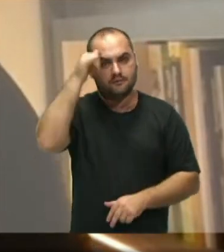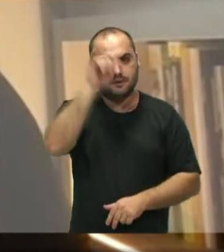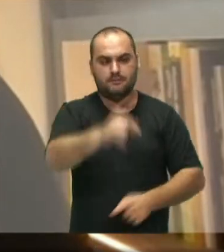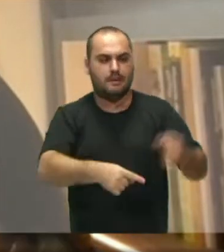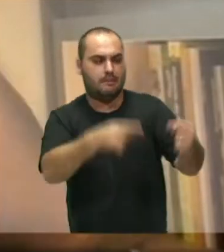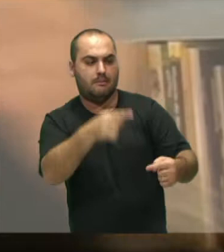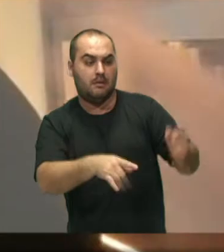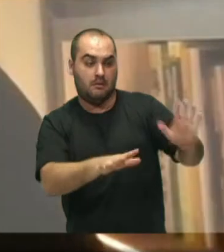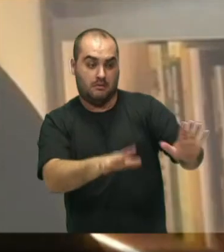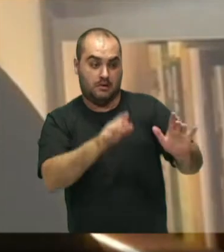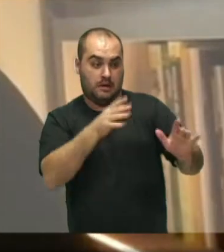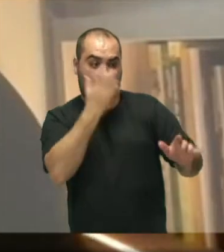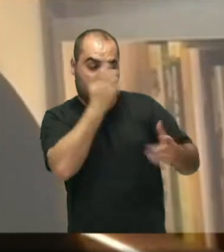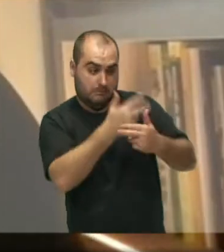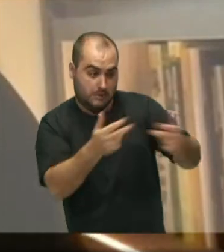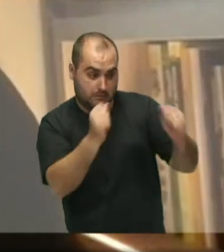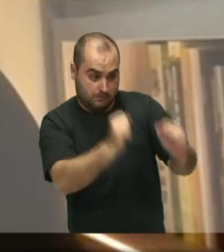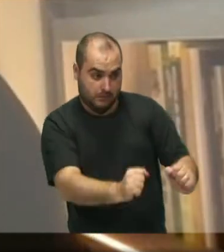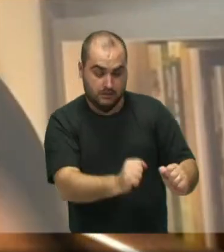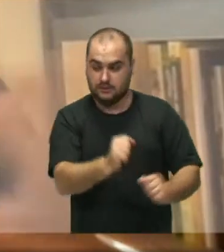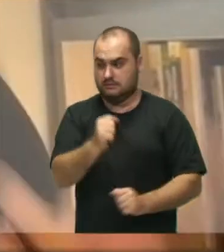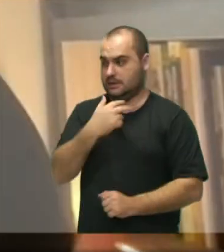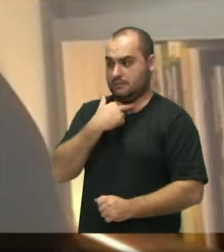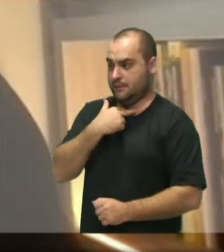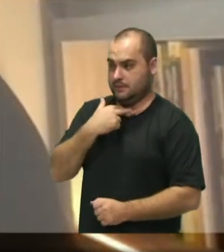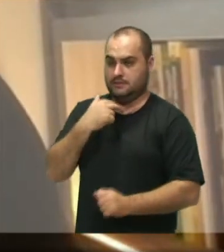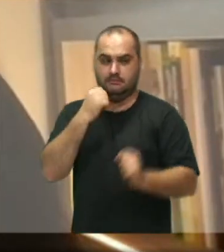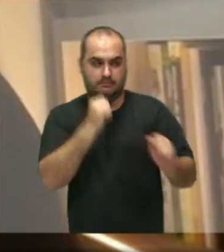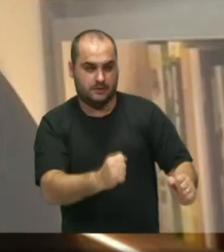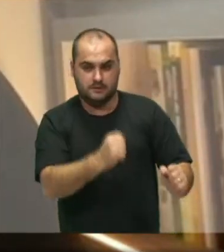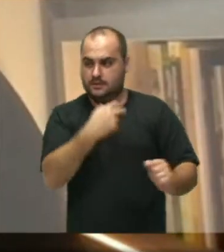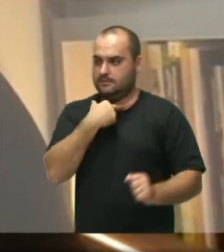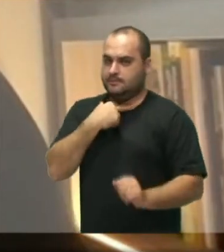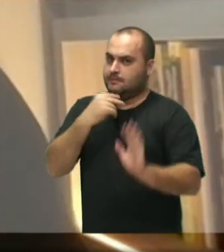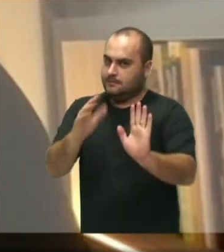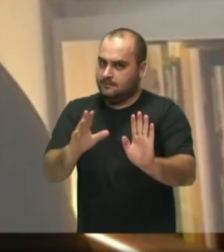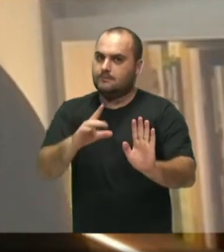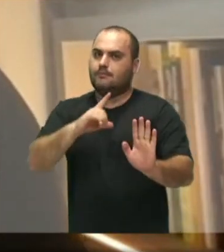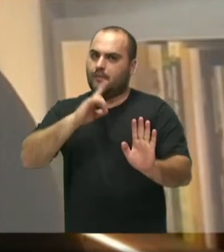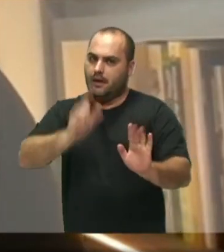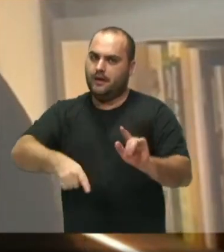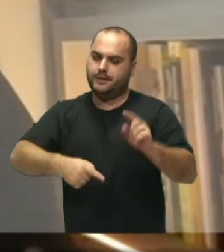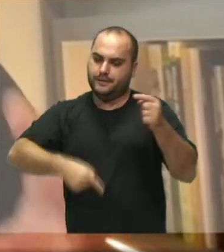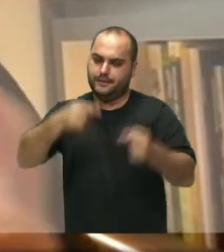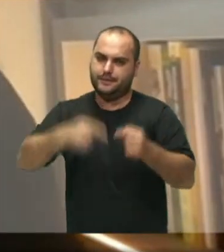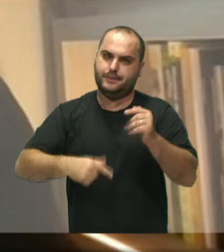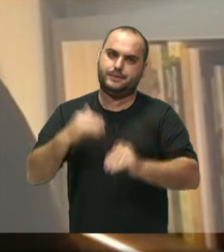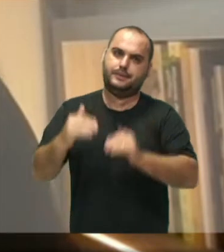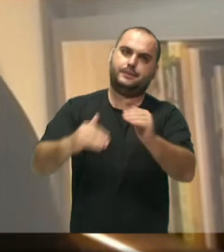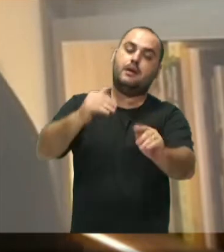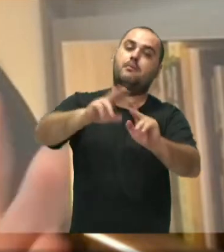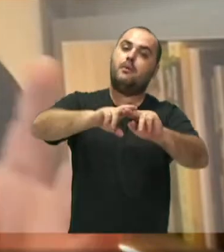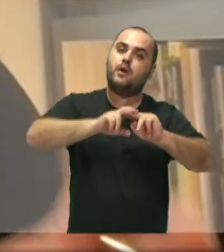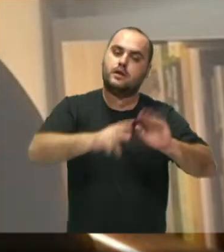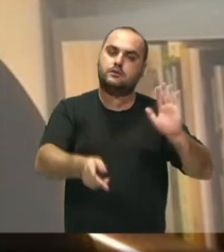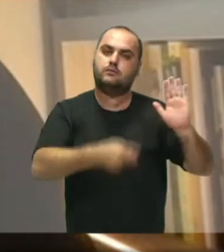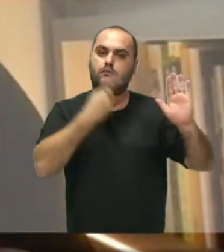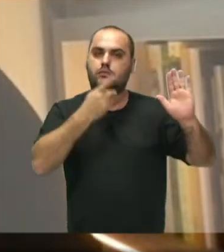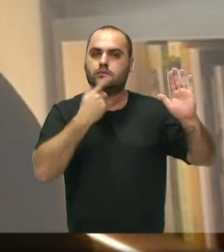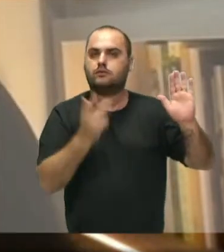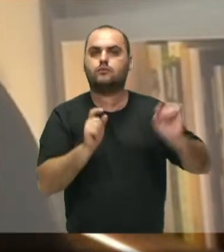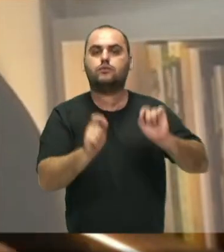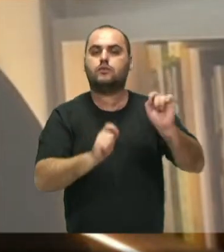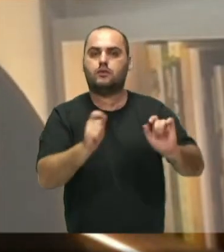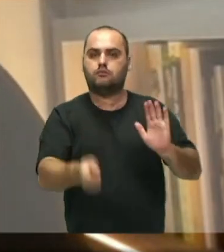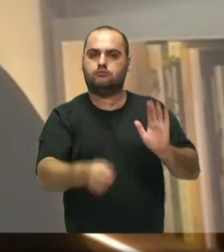a pode o animal na praia não pode o animal na praia eu sei que essa discussão ela vai muito além é por isso que nós propusemos a